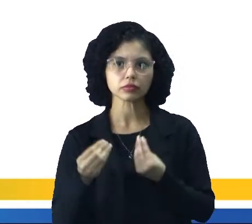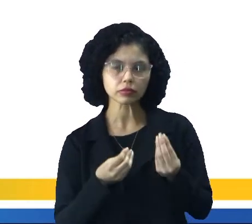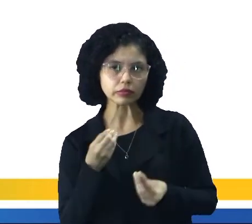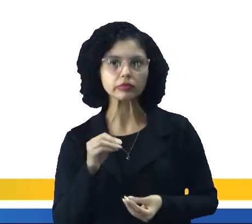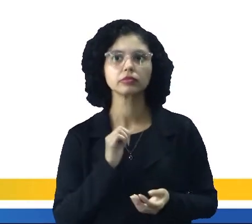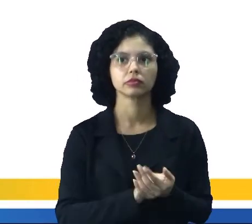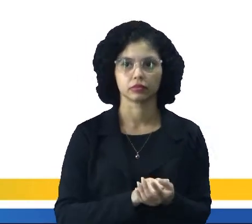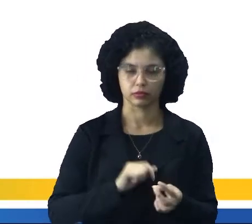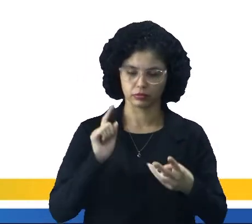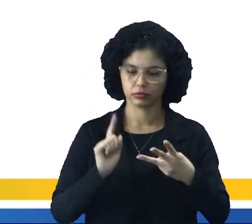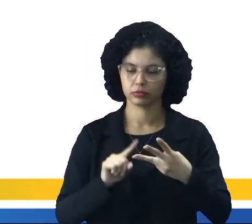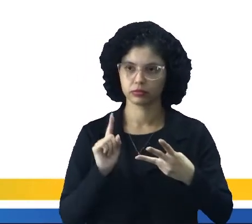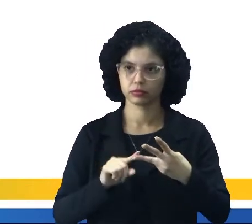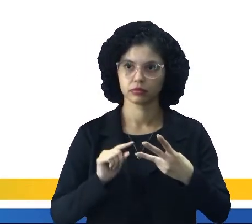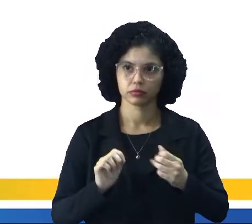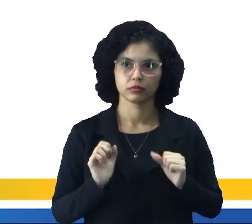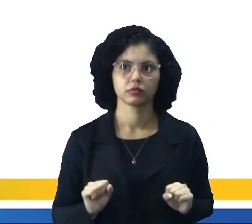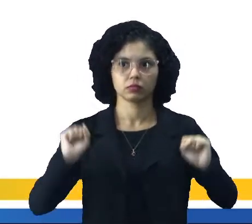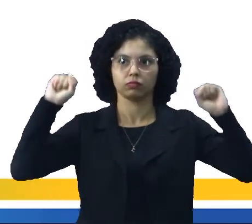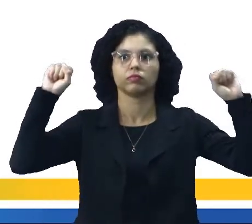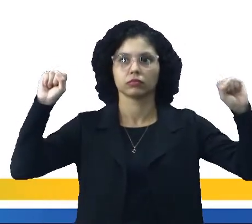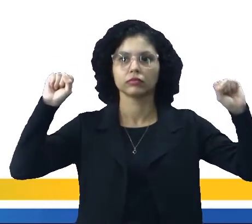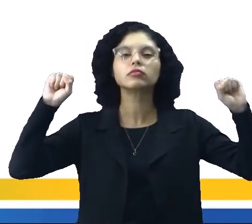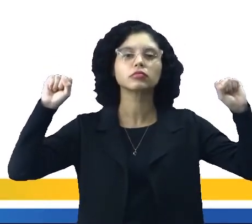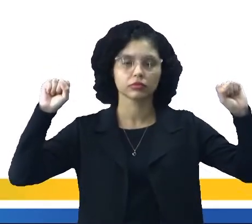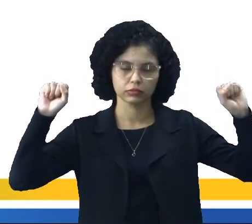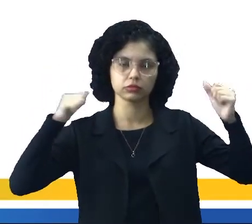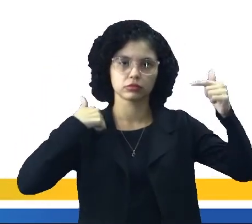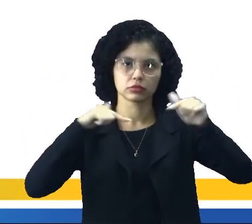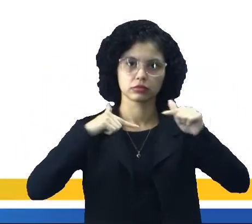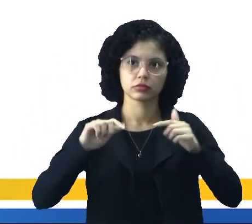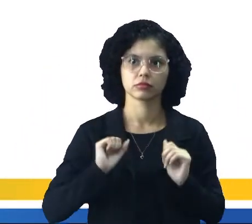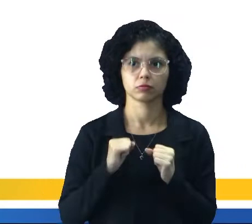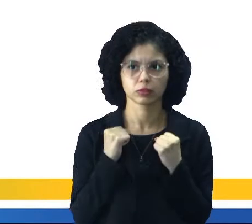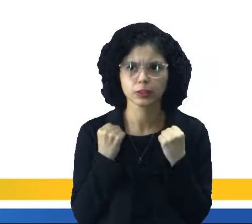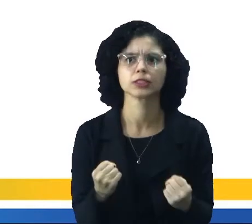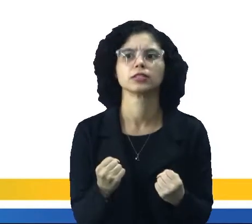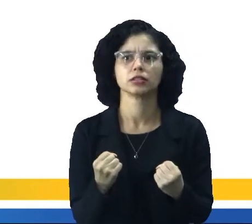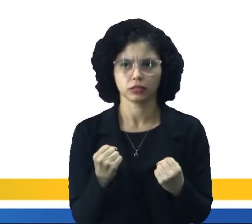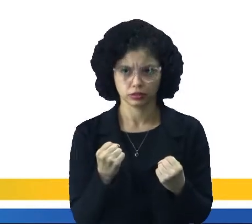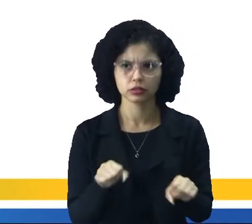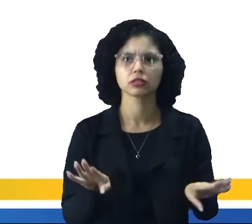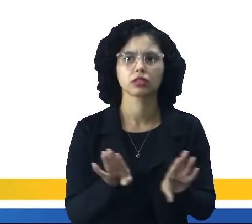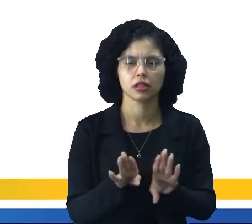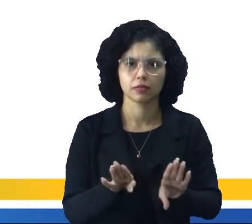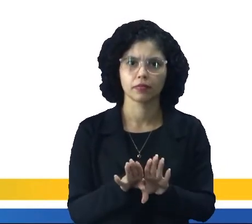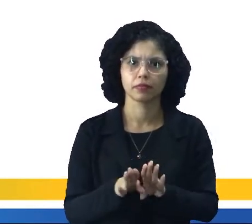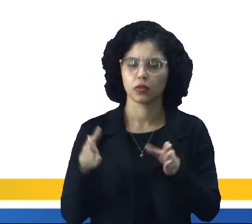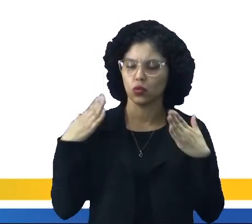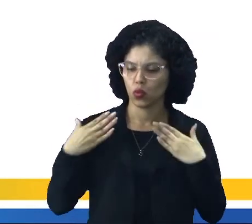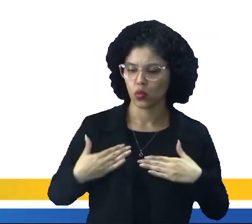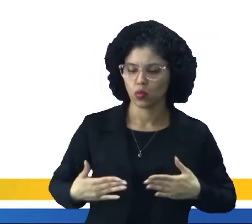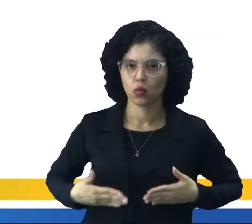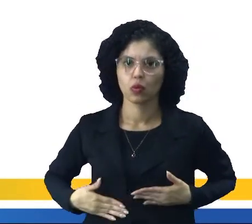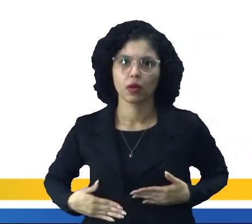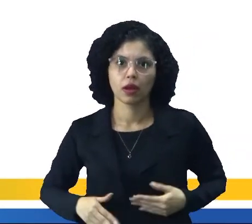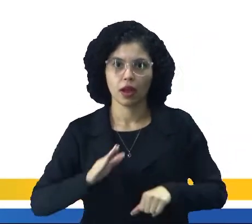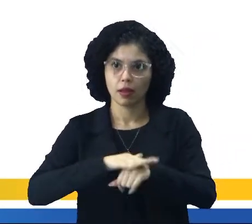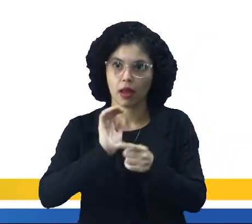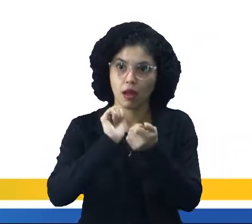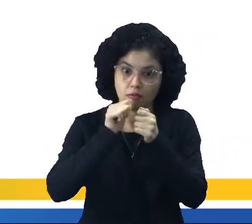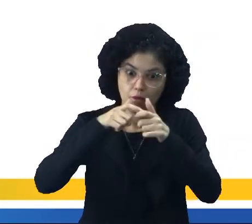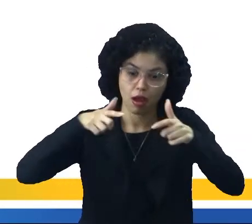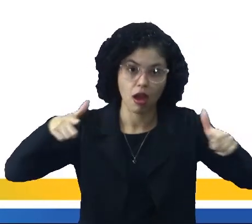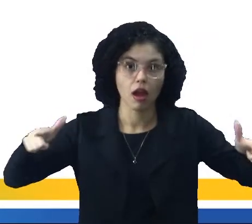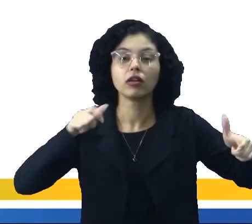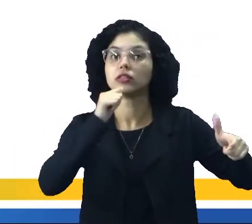quanto o levantamento de peso. No caso do Zanetti, tem o trabalho de resistência, tem o trabalho corporal, que é mais